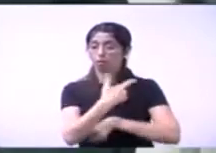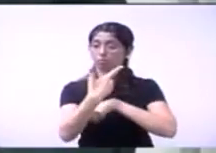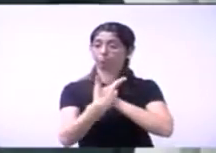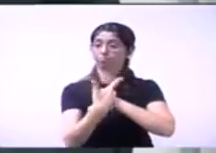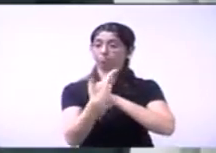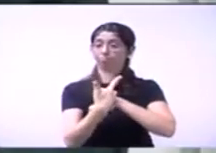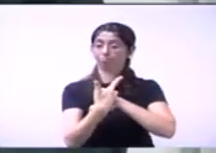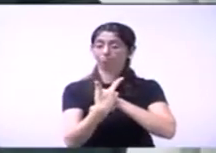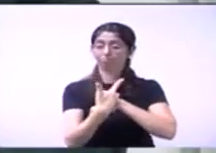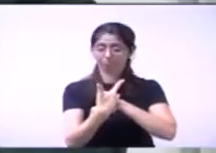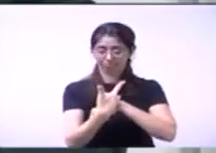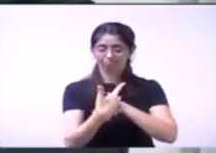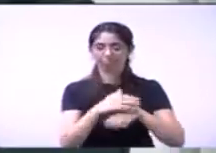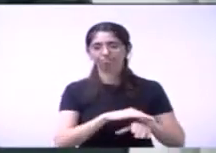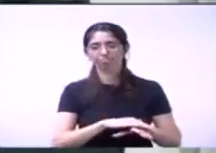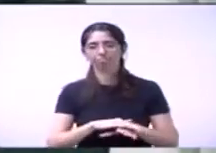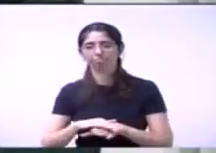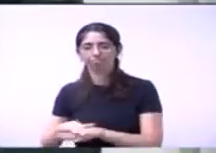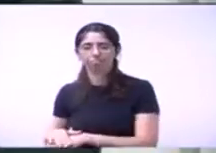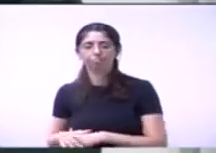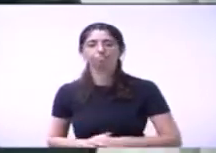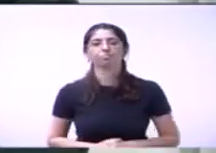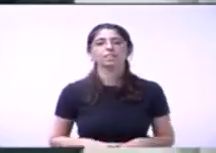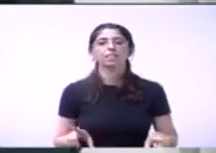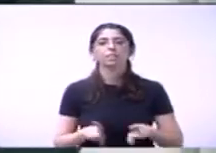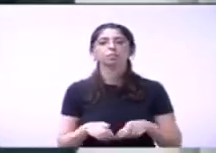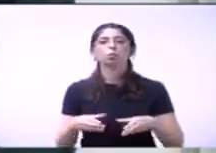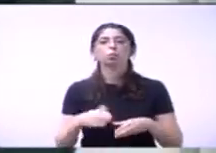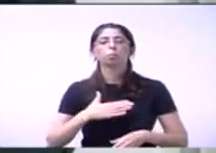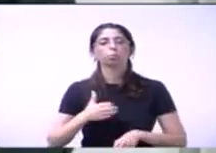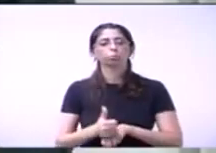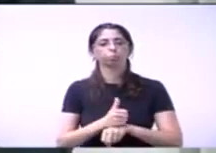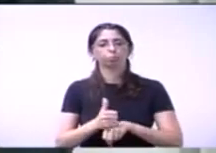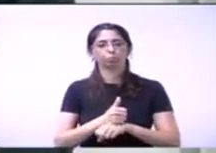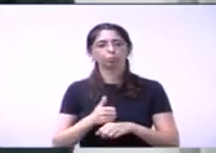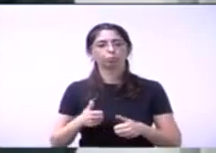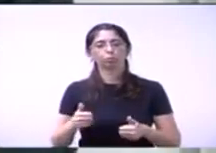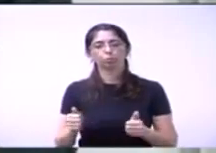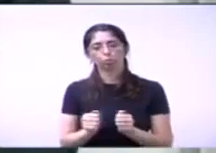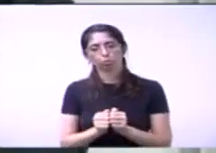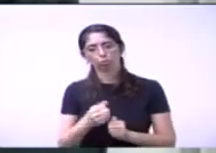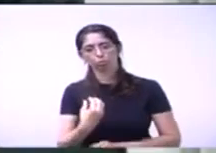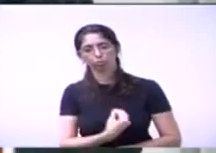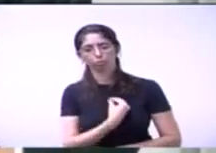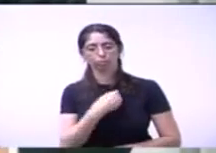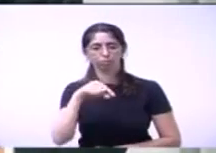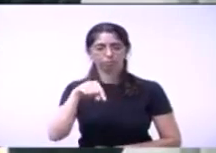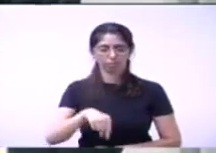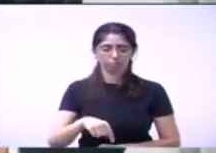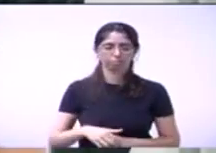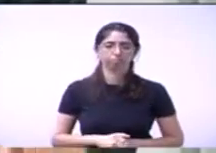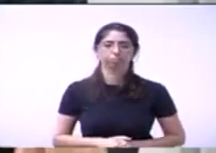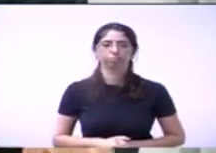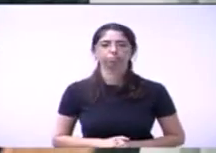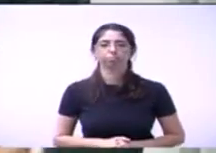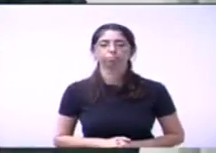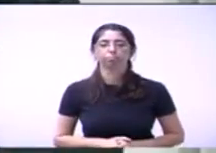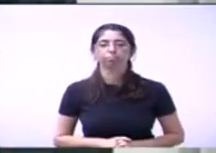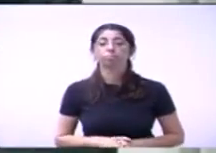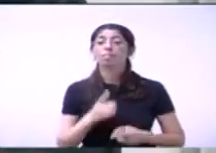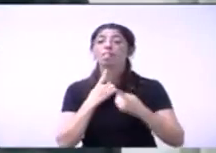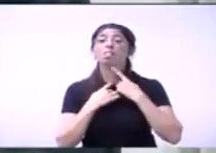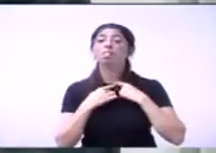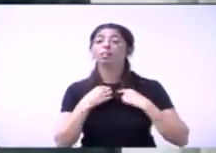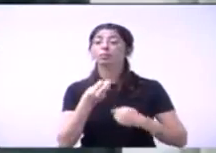hoje participando da sessão. Toda a minha equipe aqui de trabalho. Quero também desejar